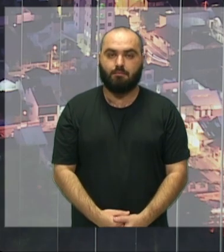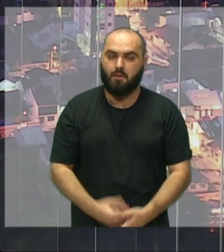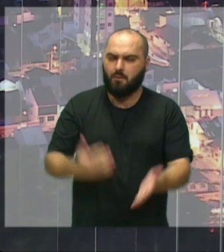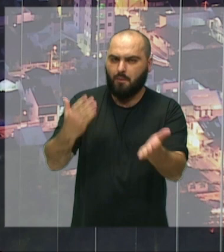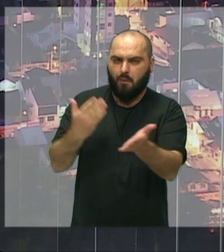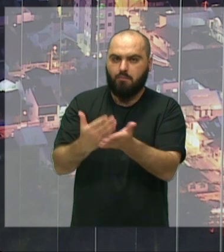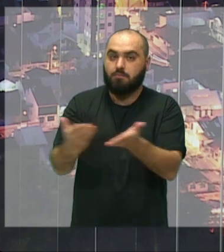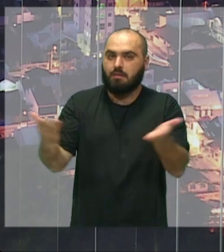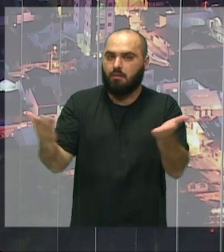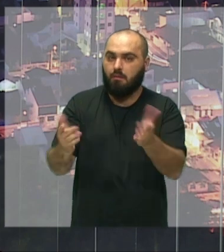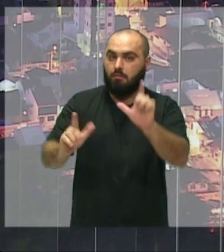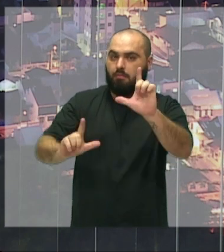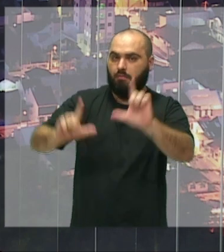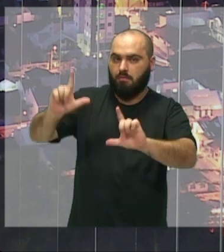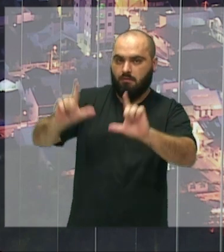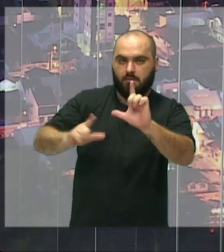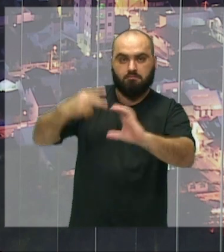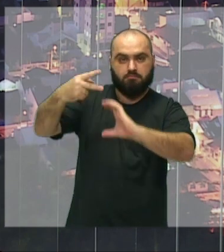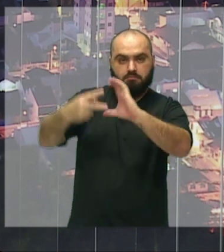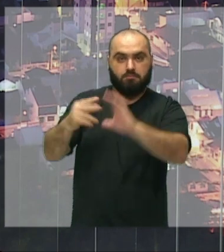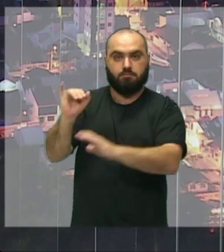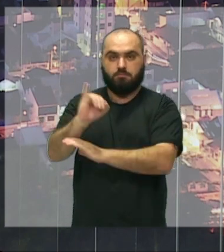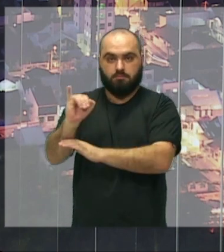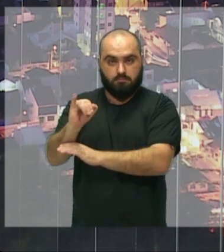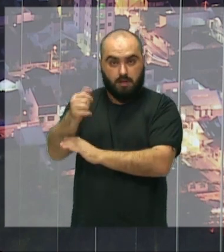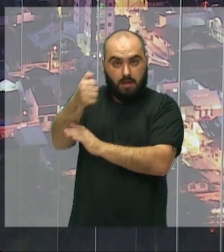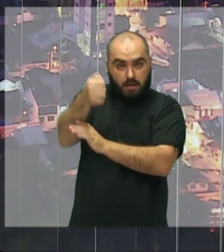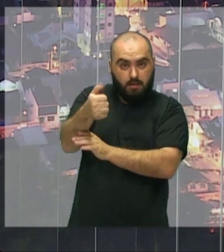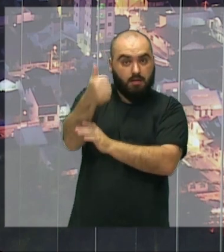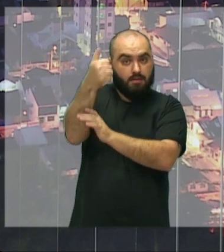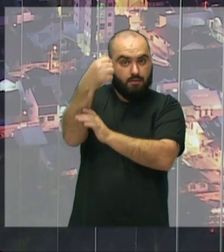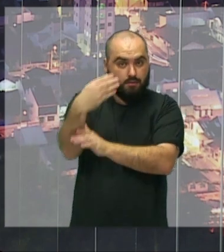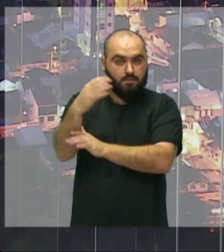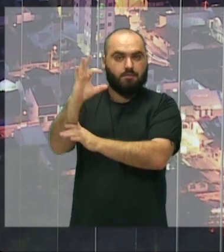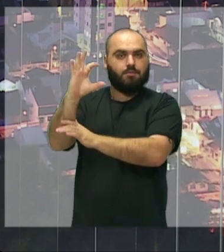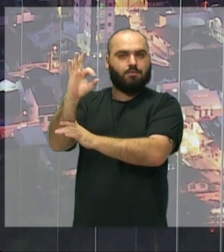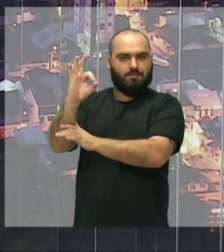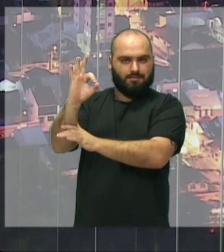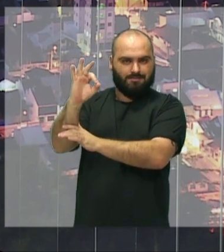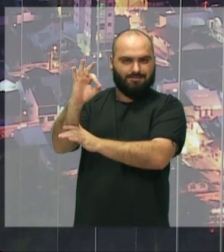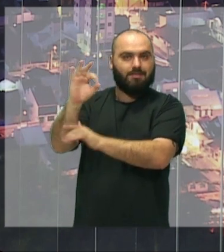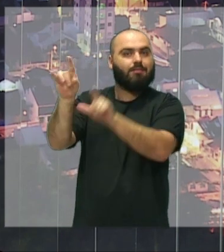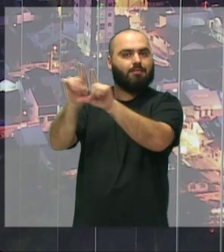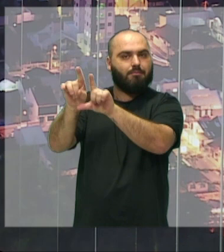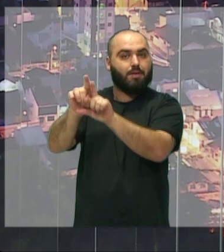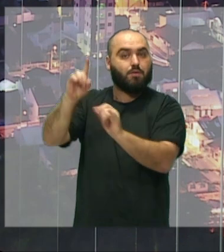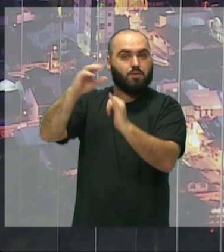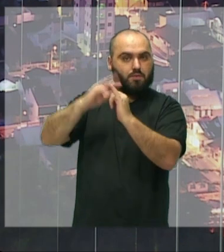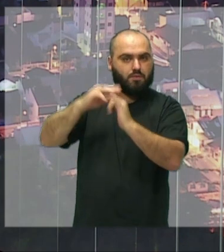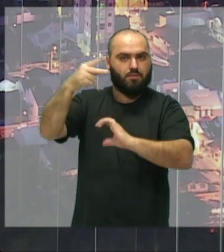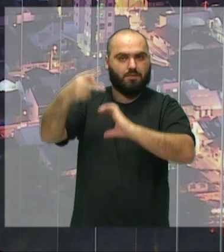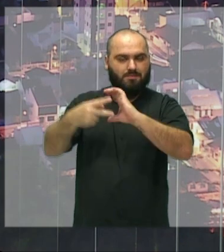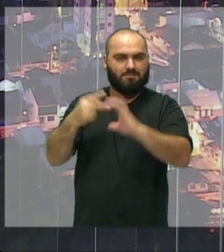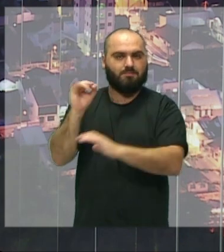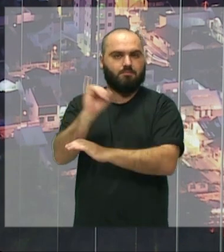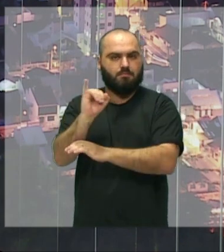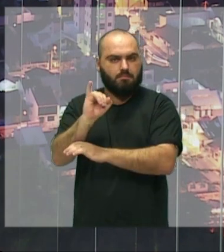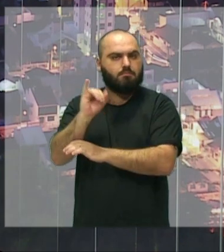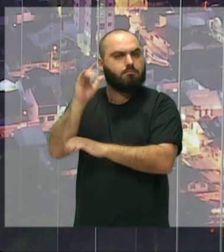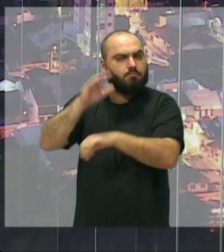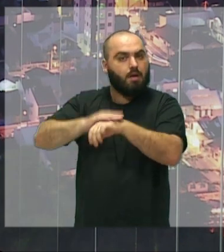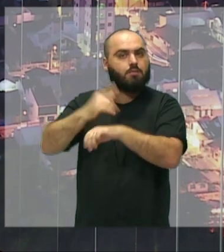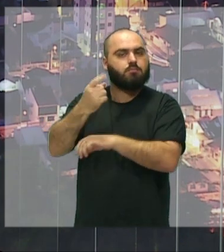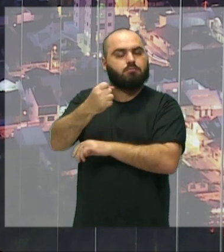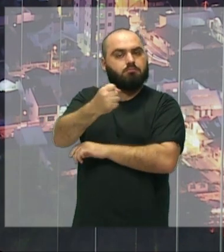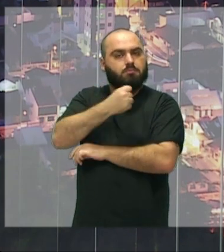Começa agora pela TV Câmara de Itajaí, no canal 14 da Claro e também no YouTube da Câmara de Vereadores de Itajaí, mais um Câmara